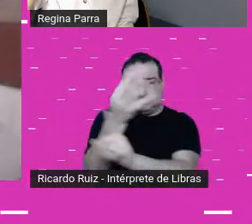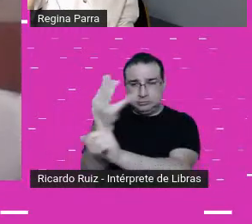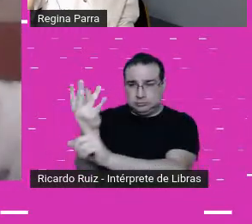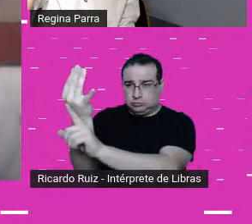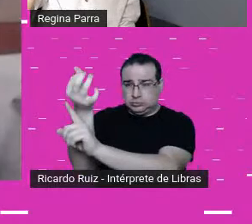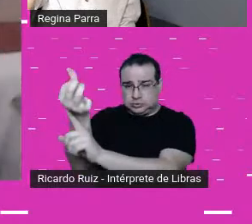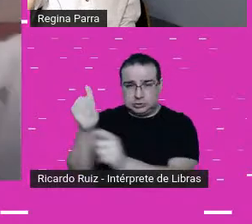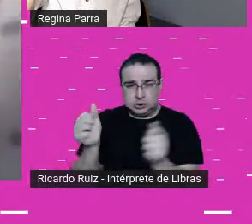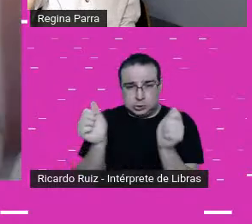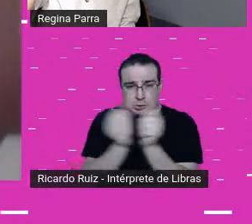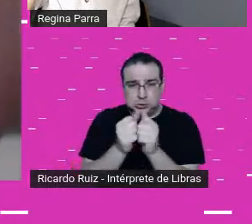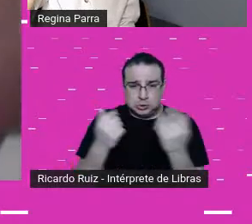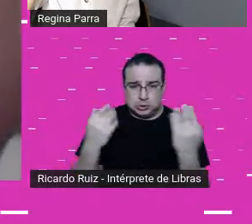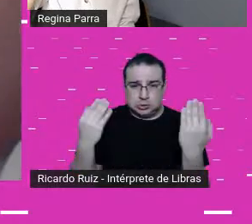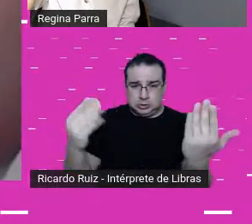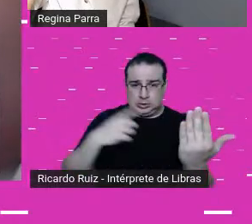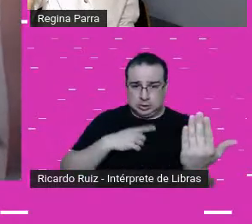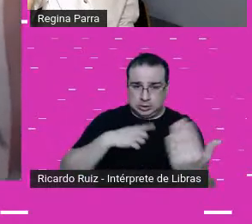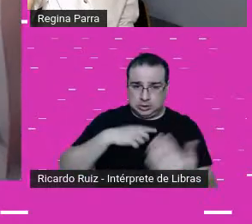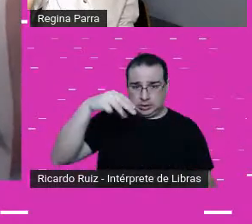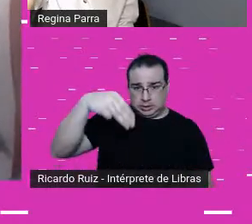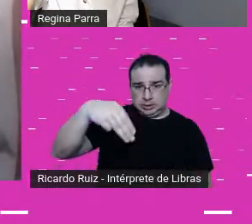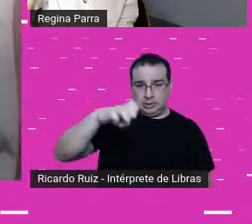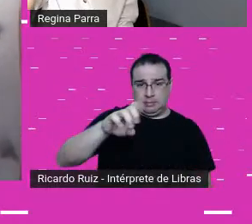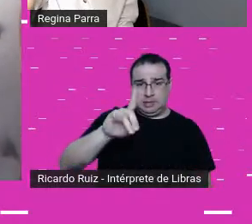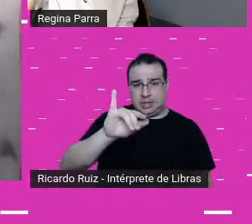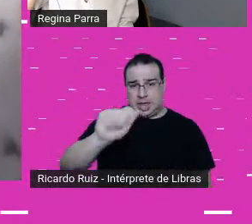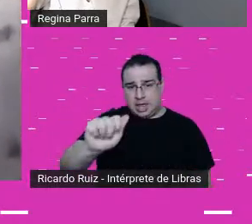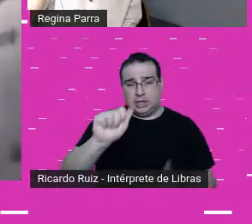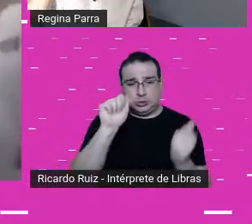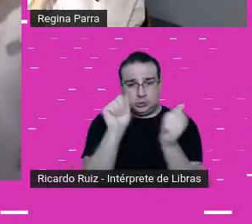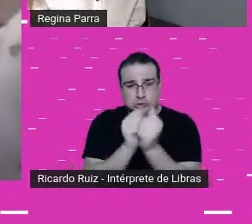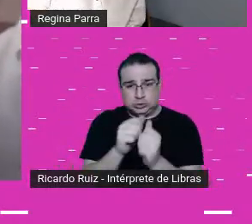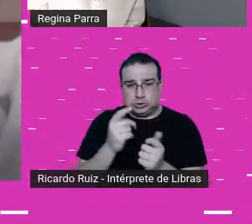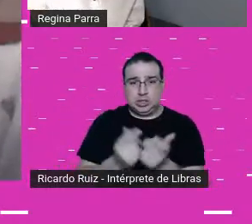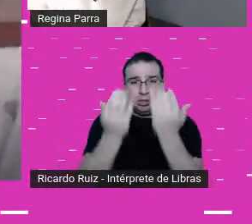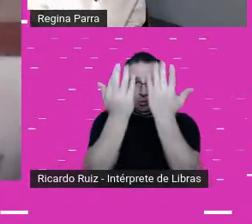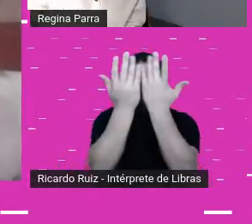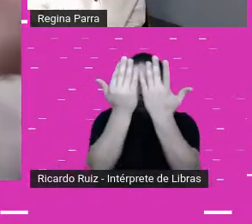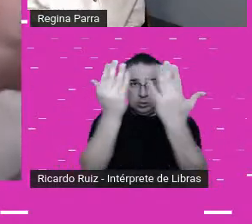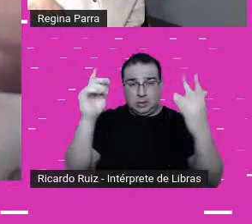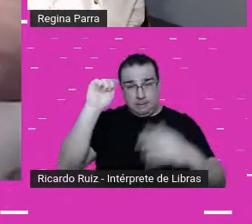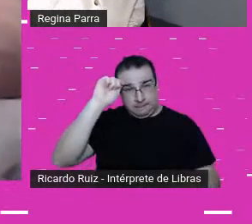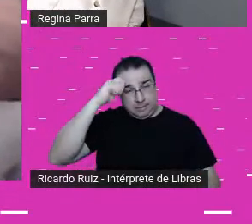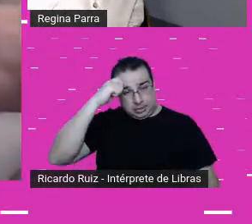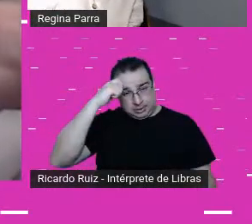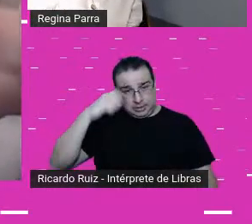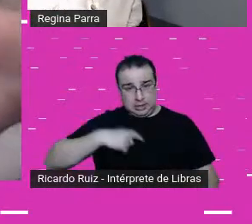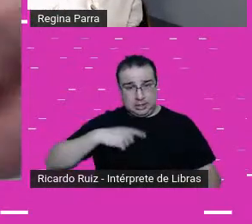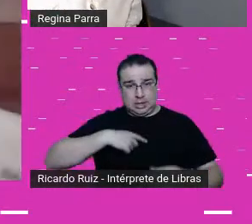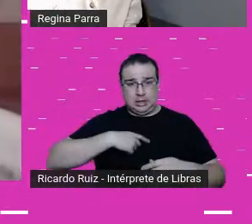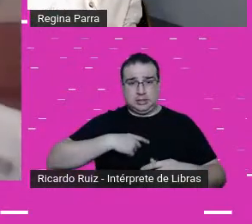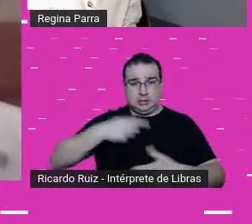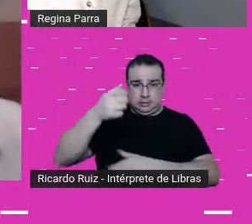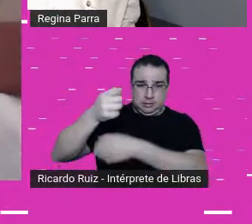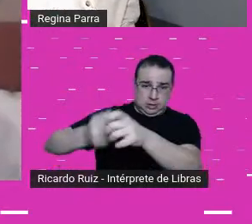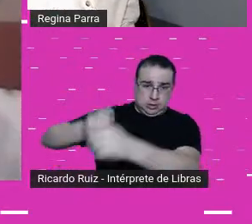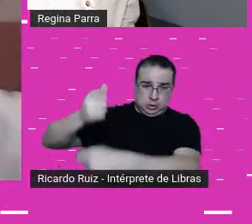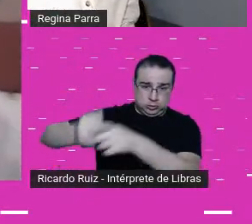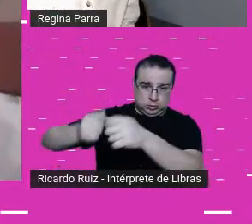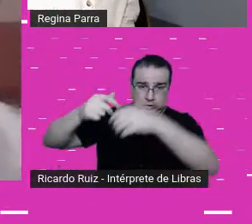né, ao lado da Medeia, numa das cortinas pretas, né, do espaço,